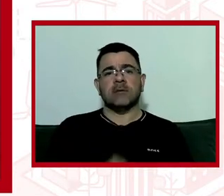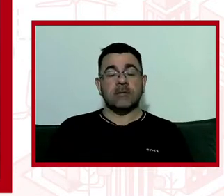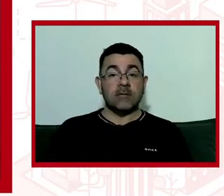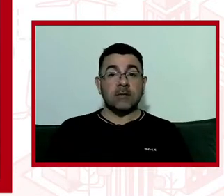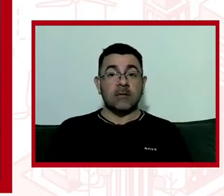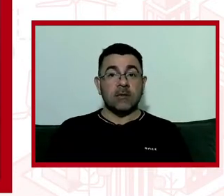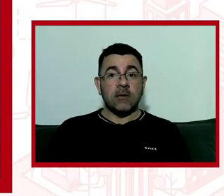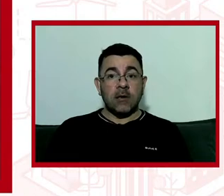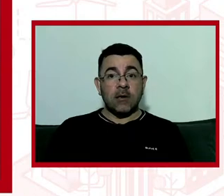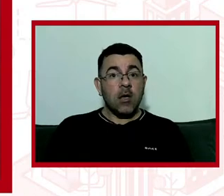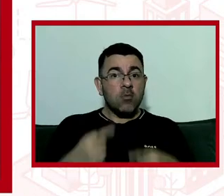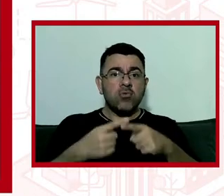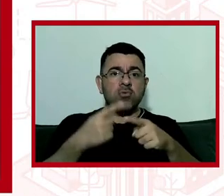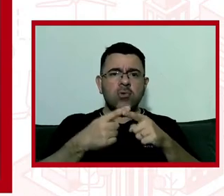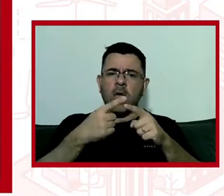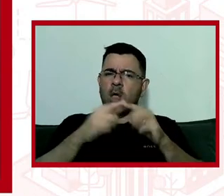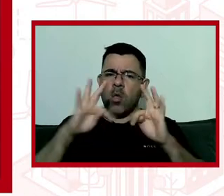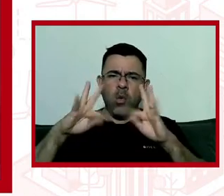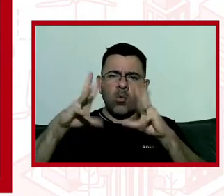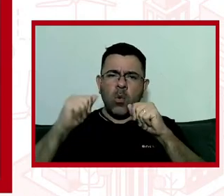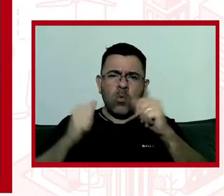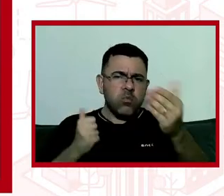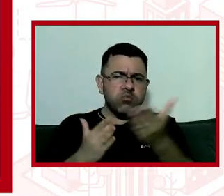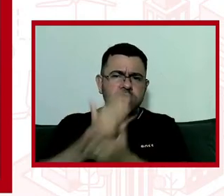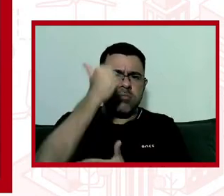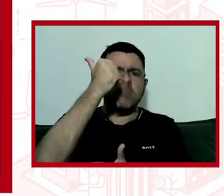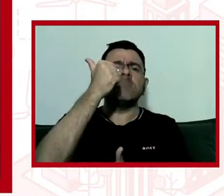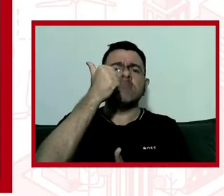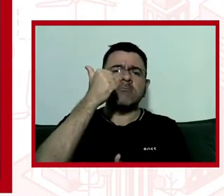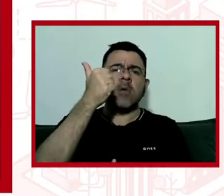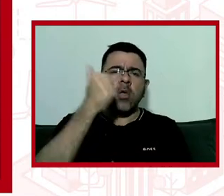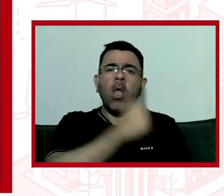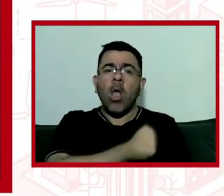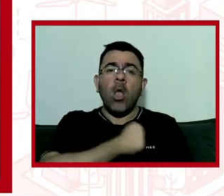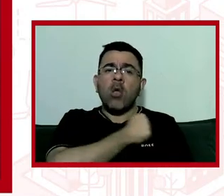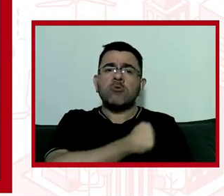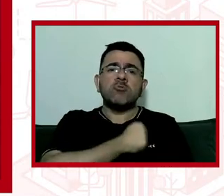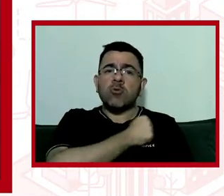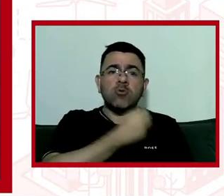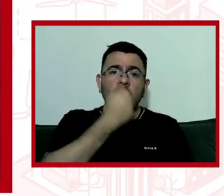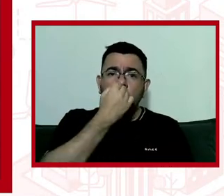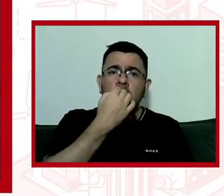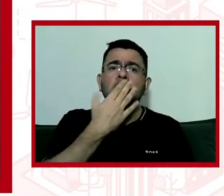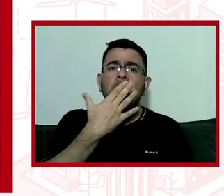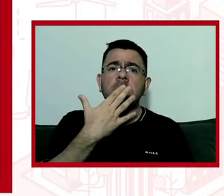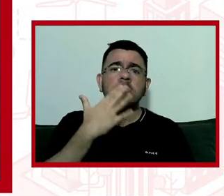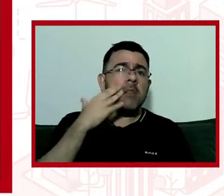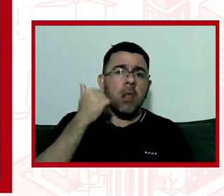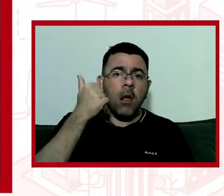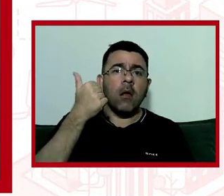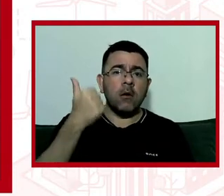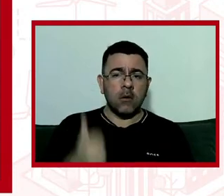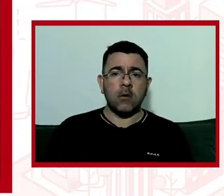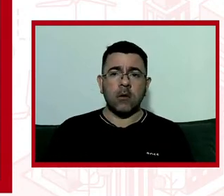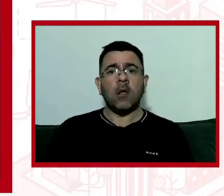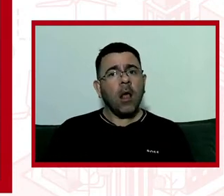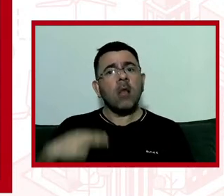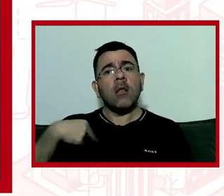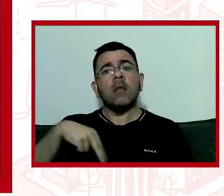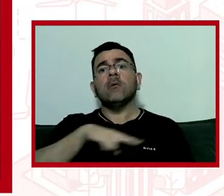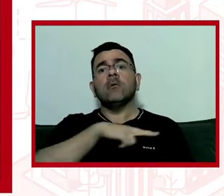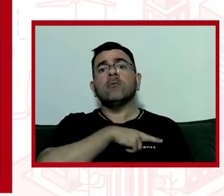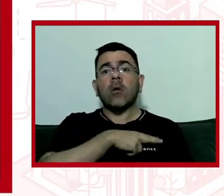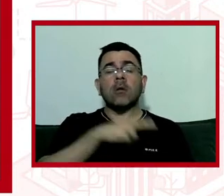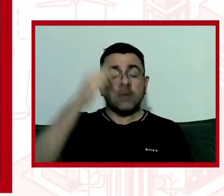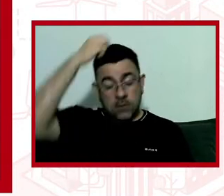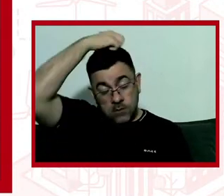mundo aprovado impressionado com a organização impressionado com a eficiência e com isso a gente conseguiu fazer com que